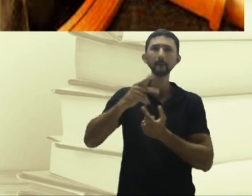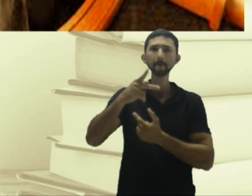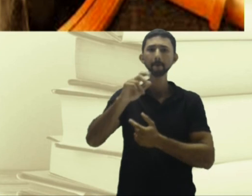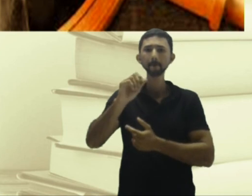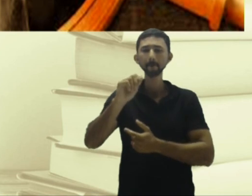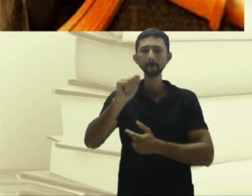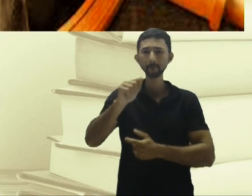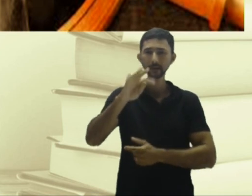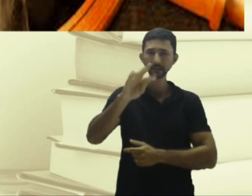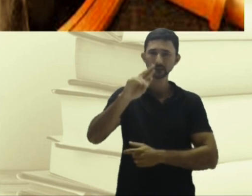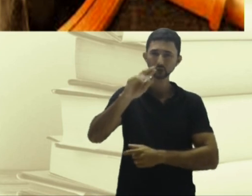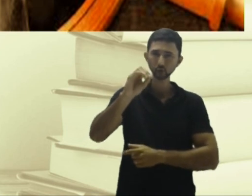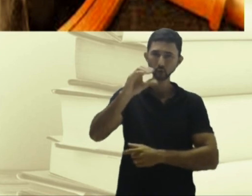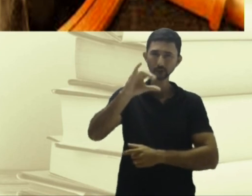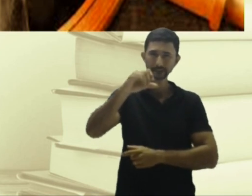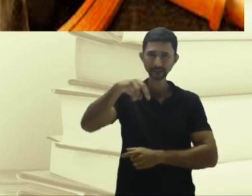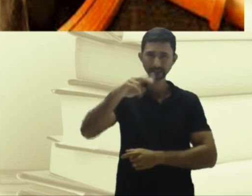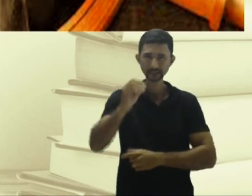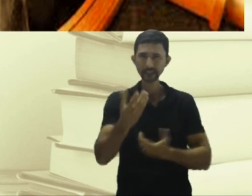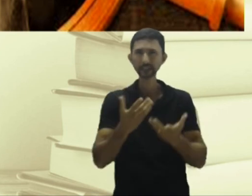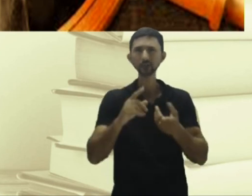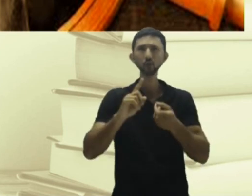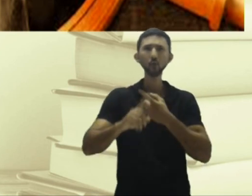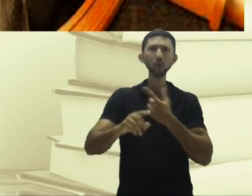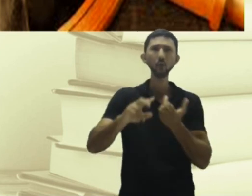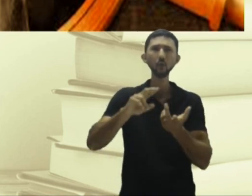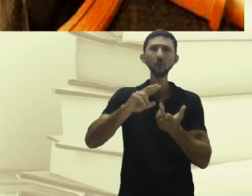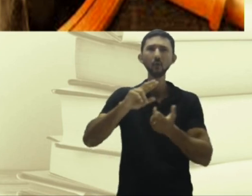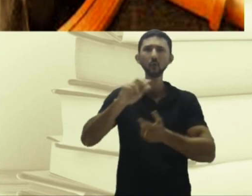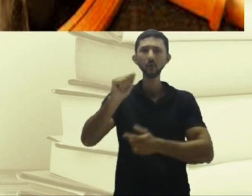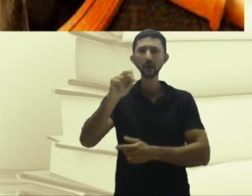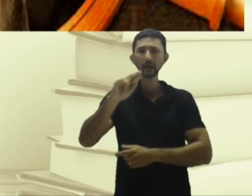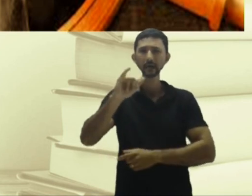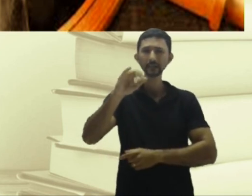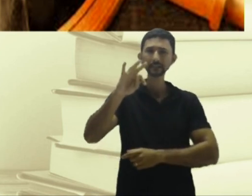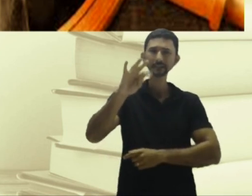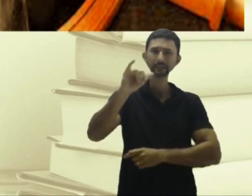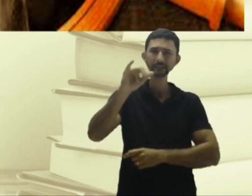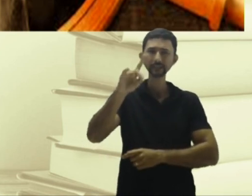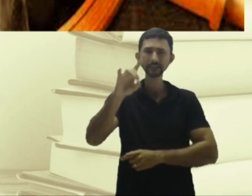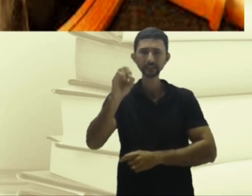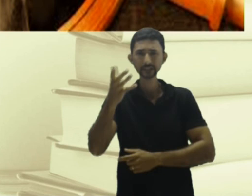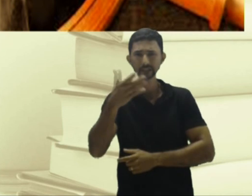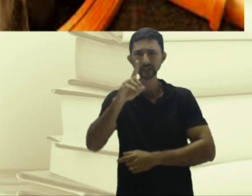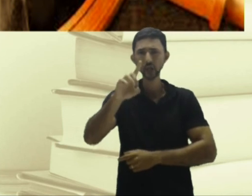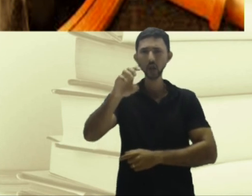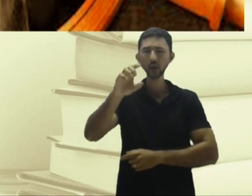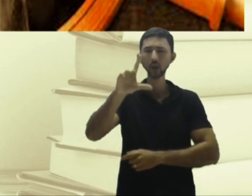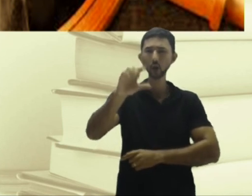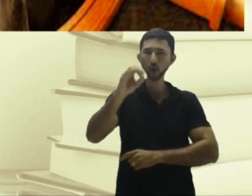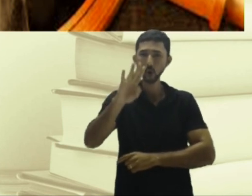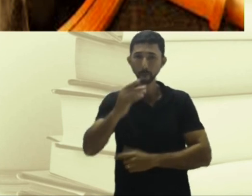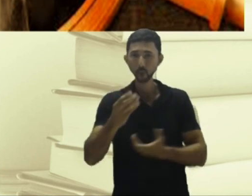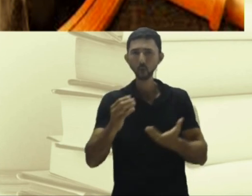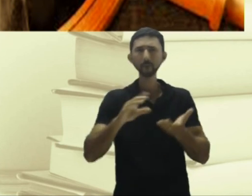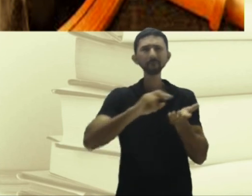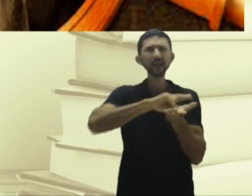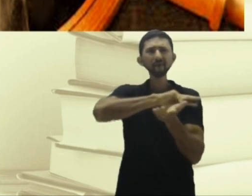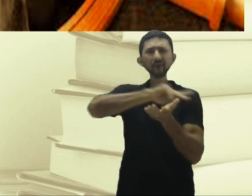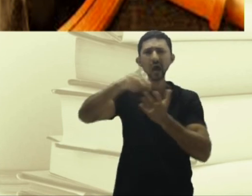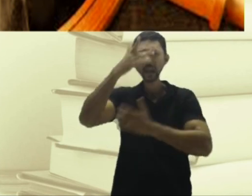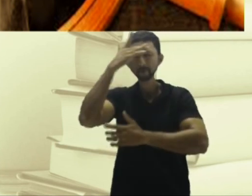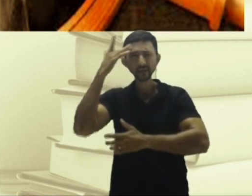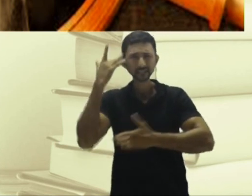André Rebouças, Aristide Lobo, Manuel Quirino, que em sociedades